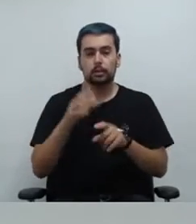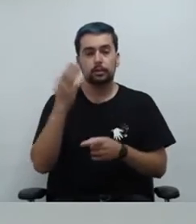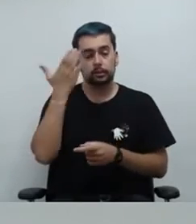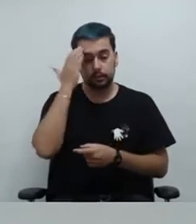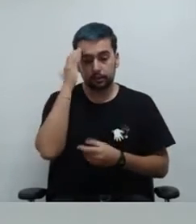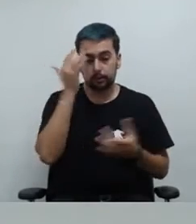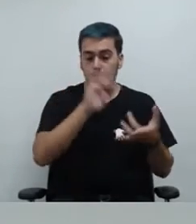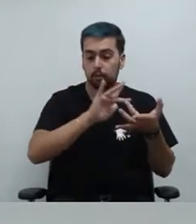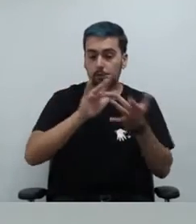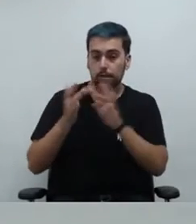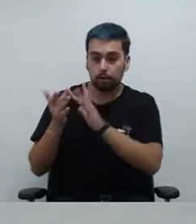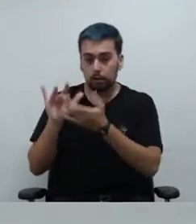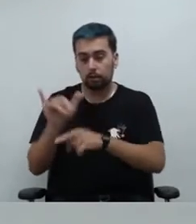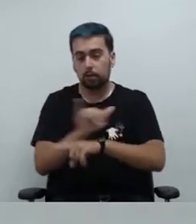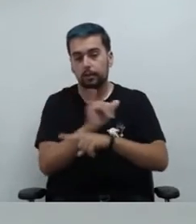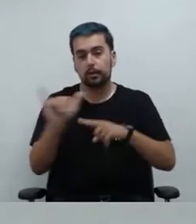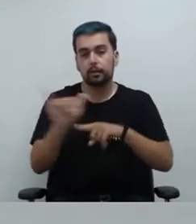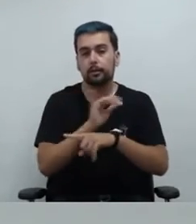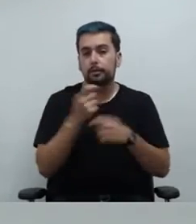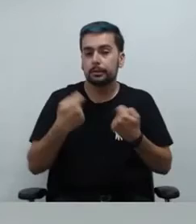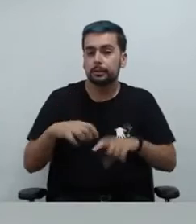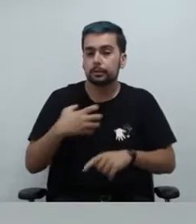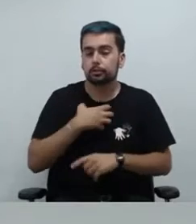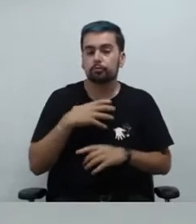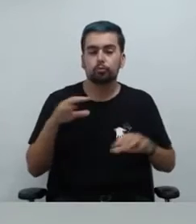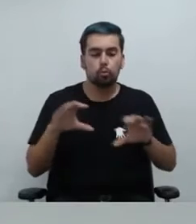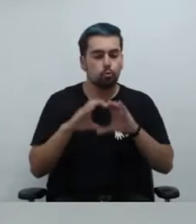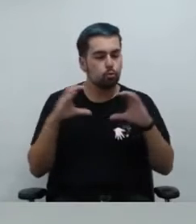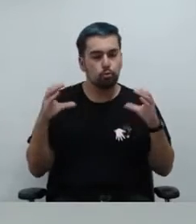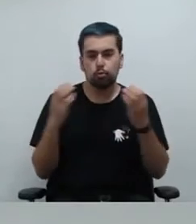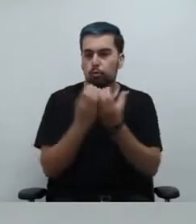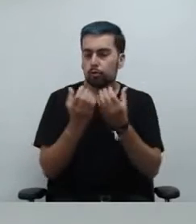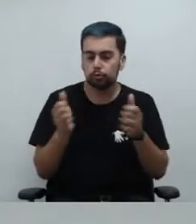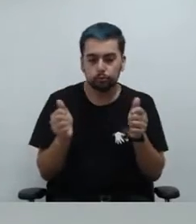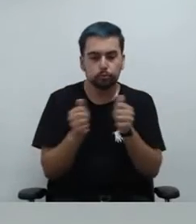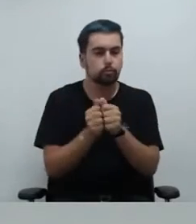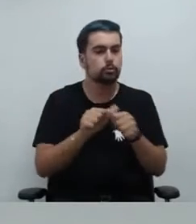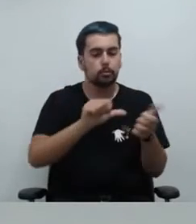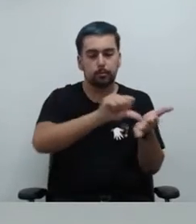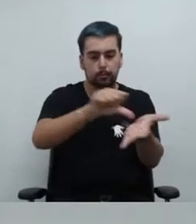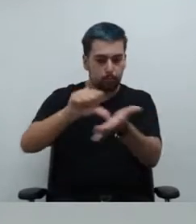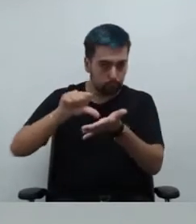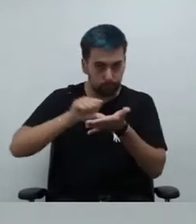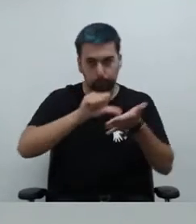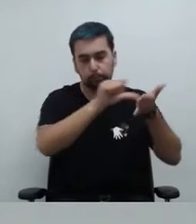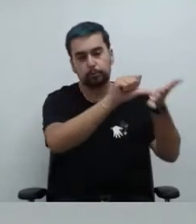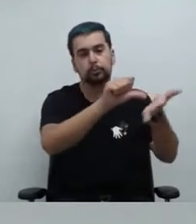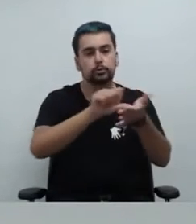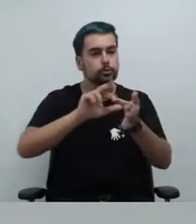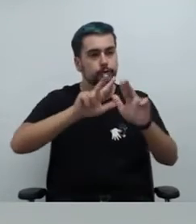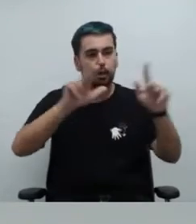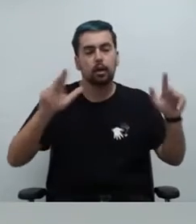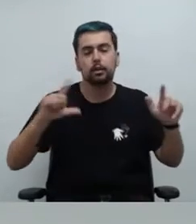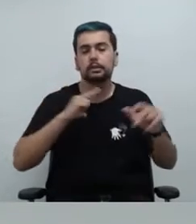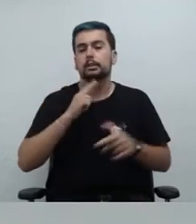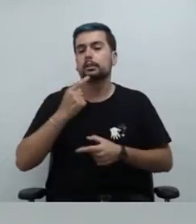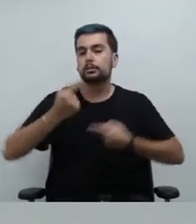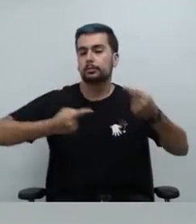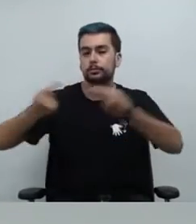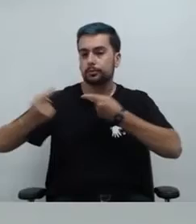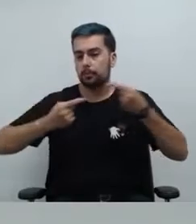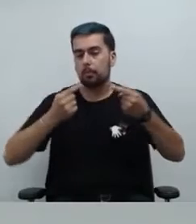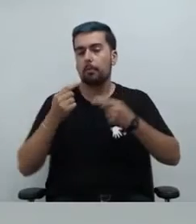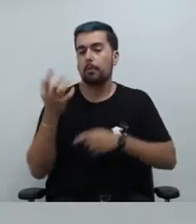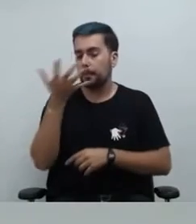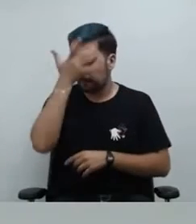articulação estratégica ela deve se dar de forma coletiva em várias arenas jurídicas para disputar a importância de que essa